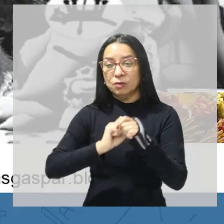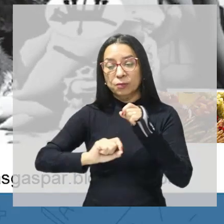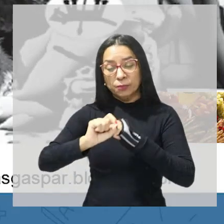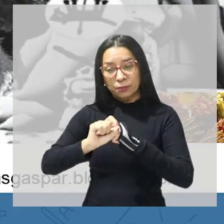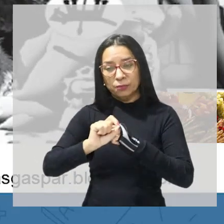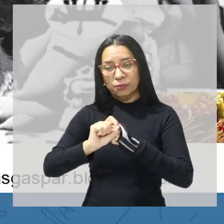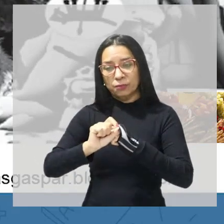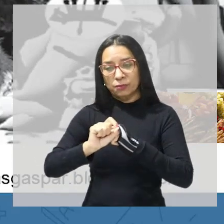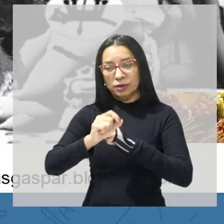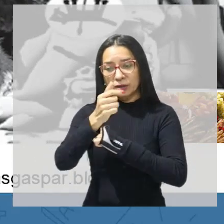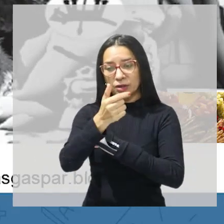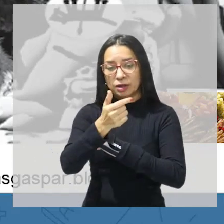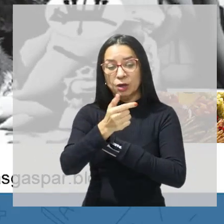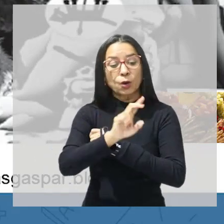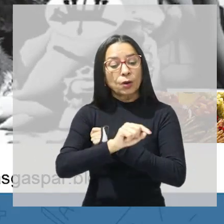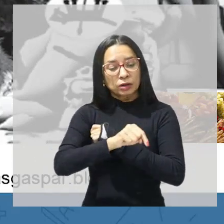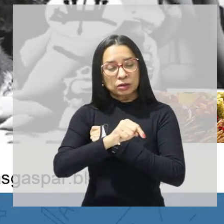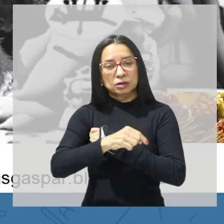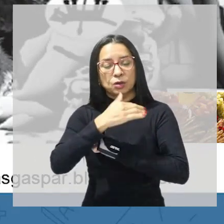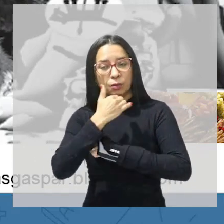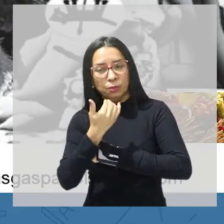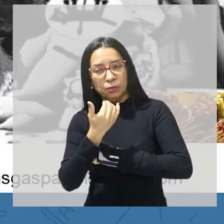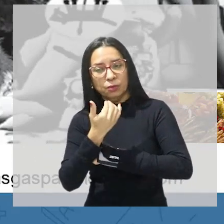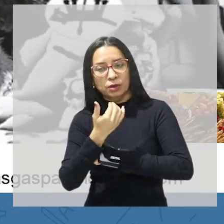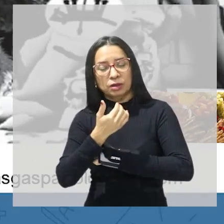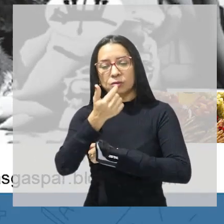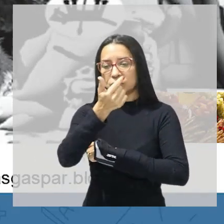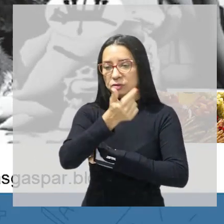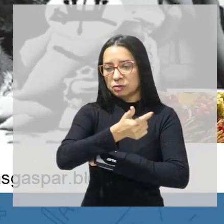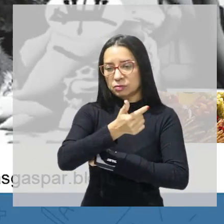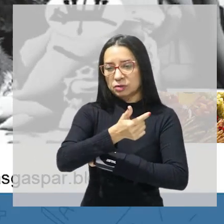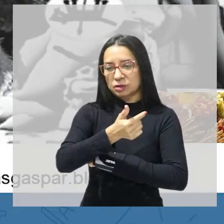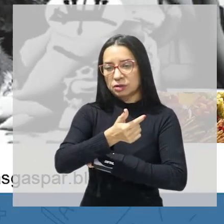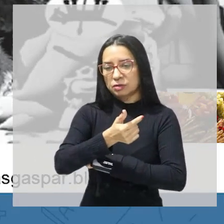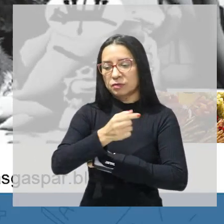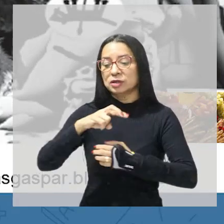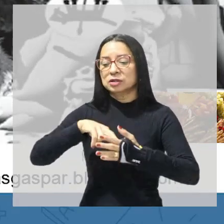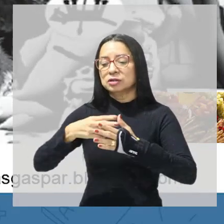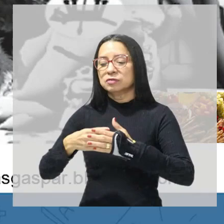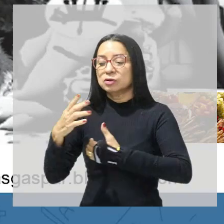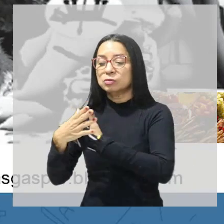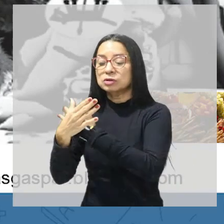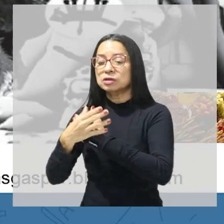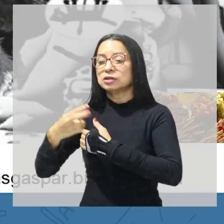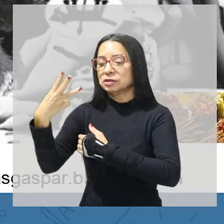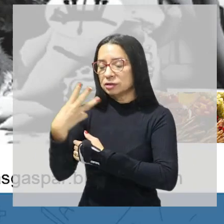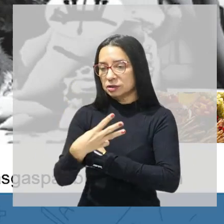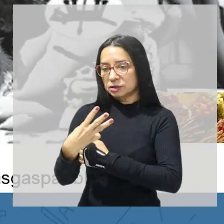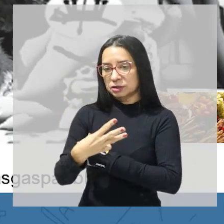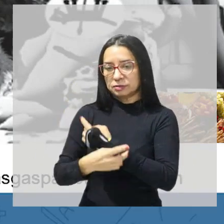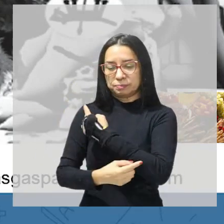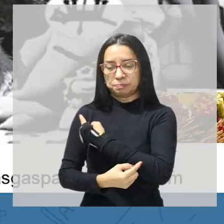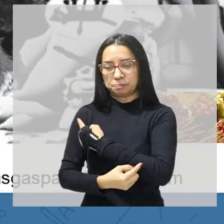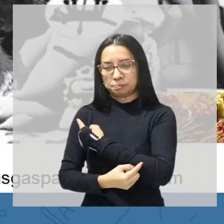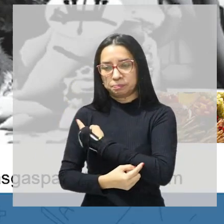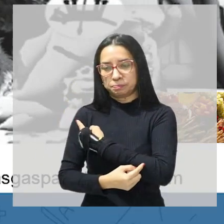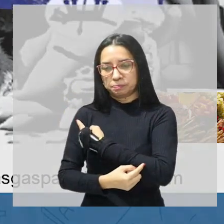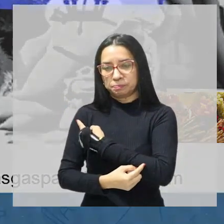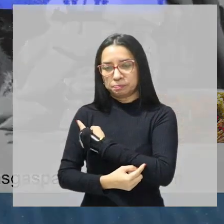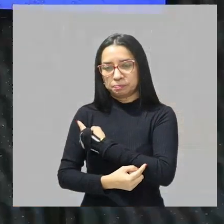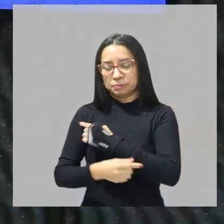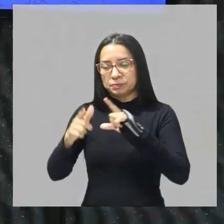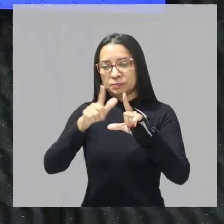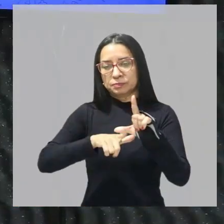consumidor terciário. Então vai ser a letra C. O tigre é consumidor secundário e o abutre vai ser